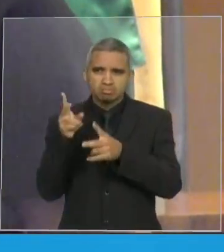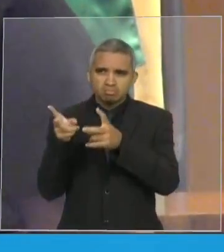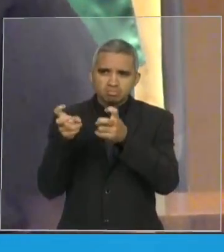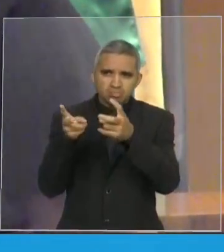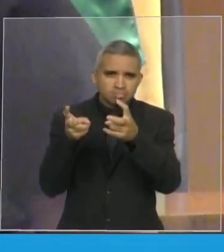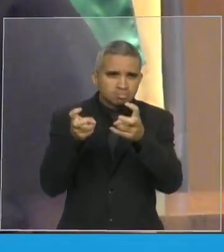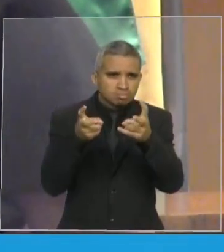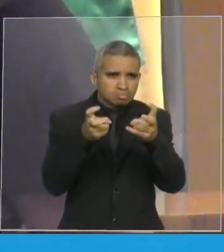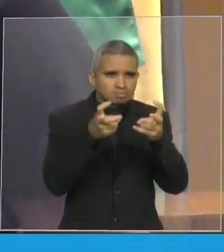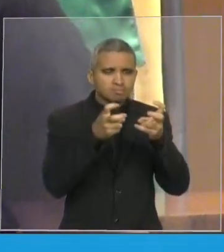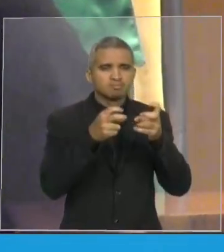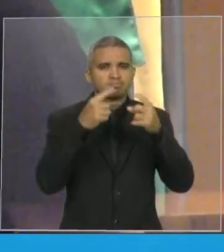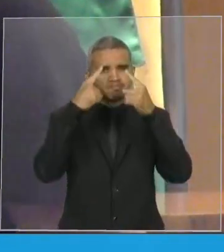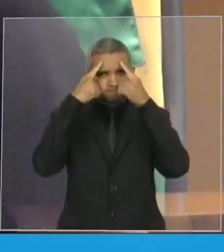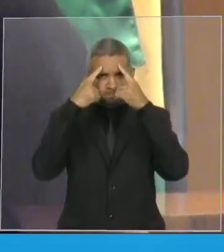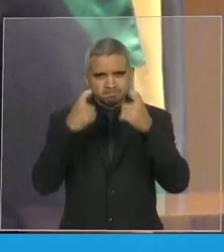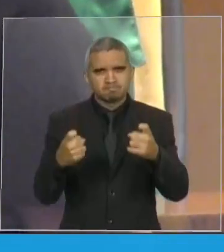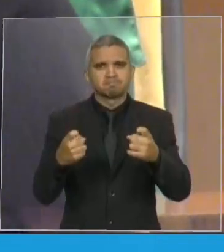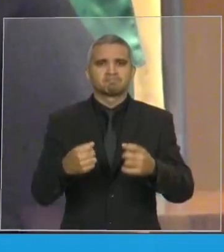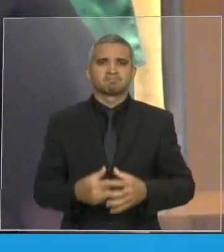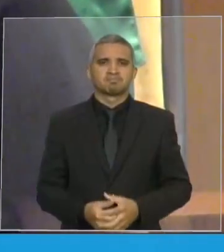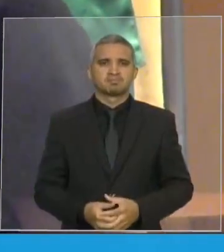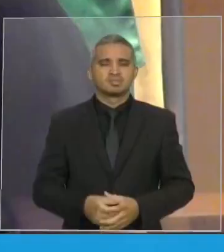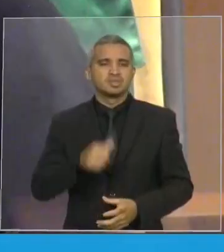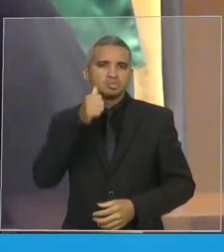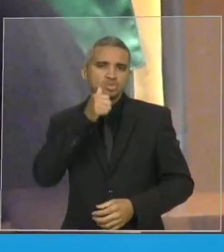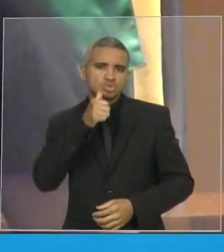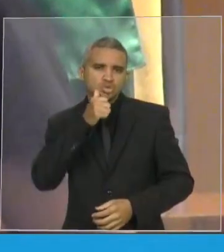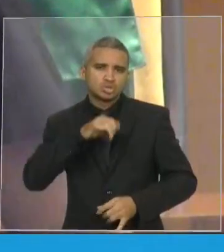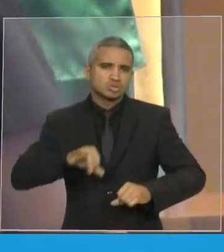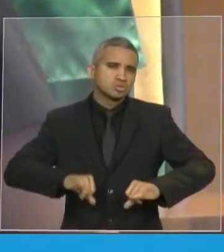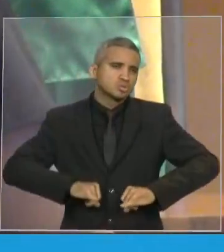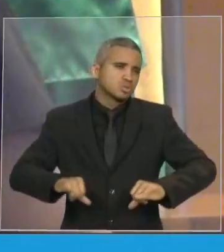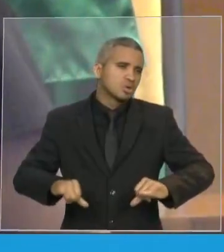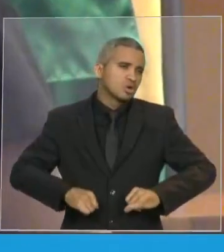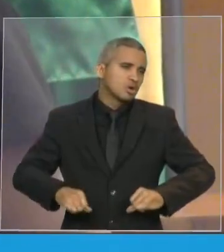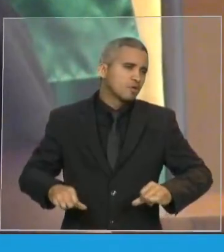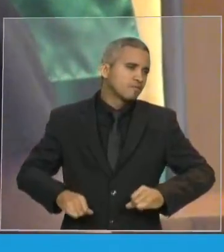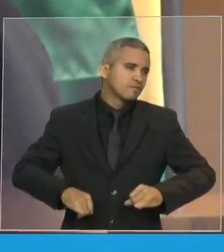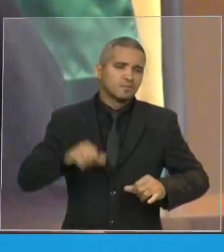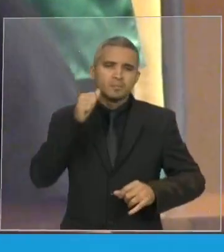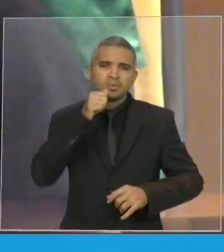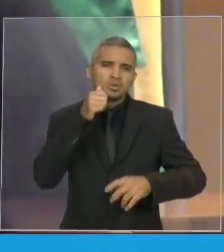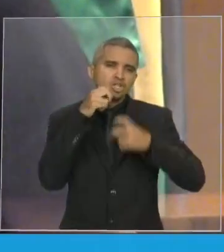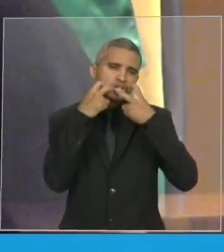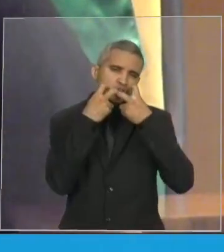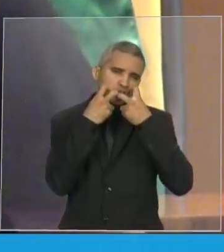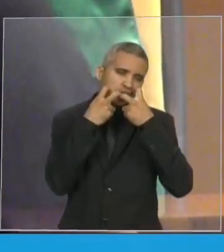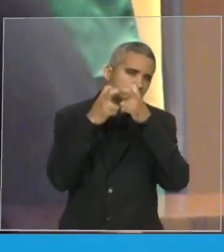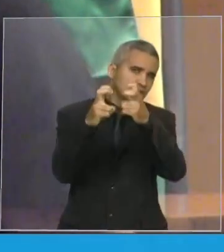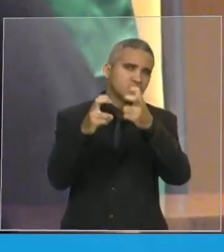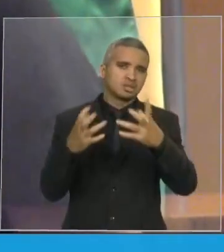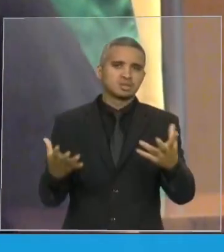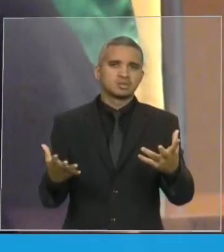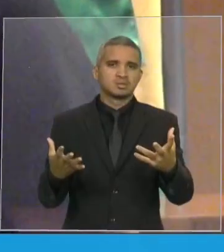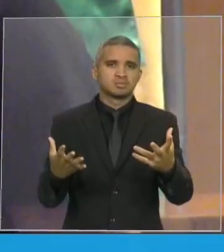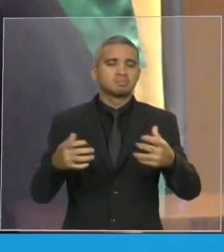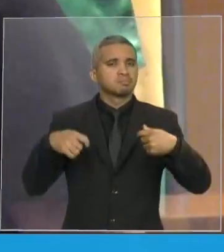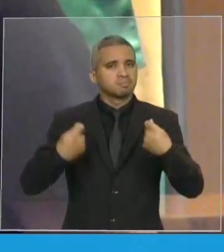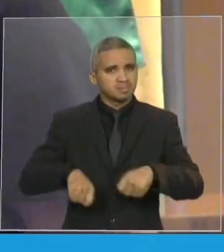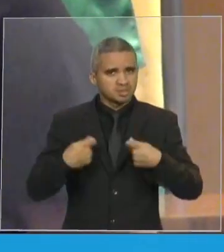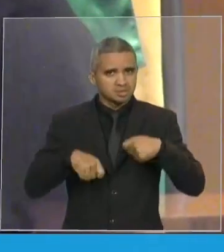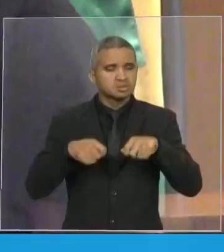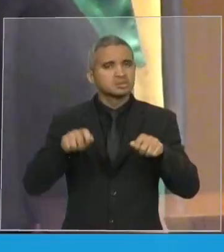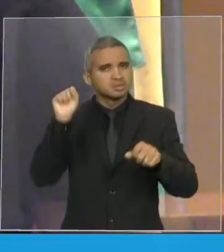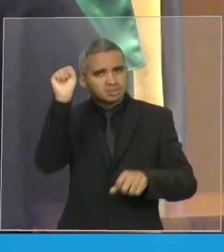sofremos, e nós gritamos, e temos que chamar atenção, sim, para essa violência